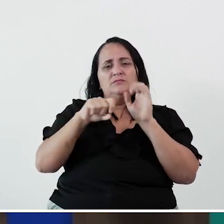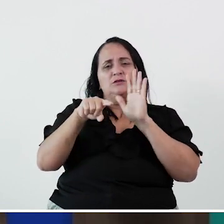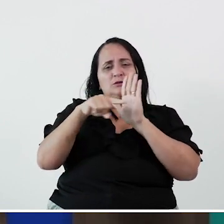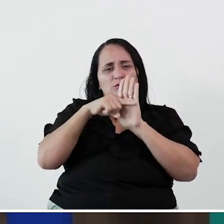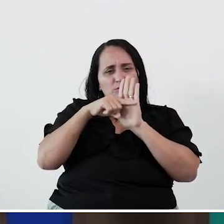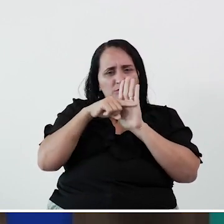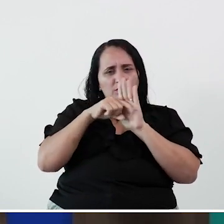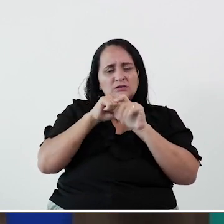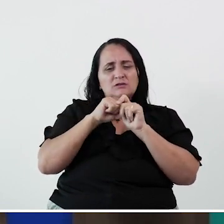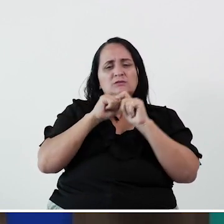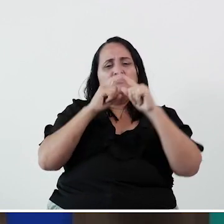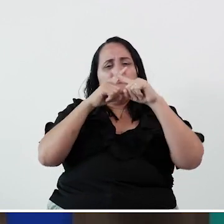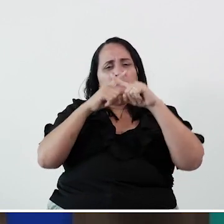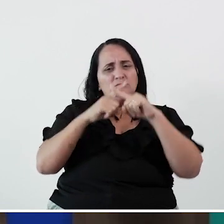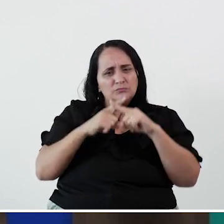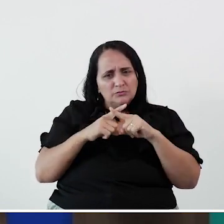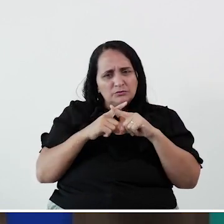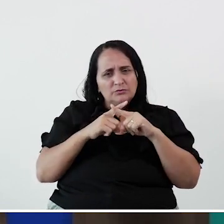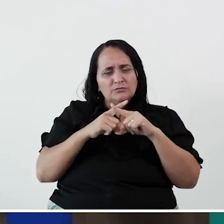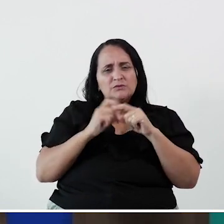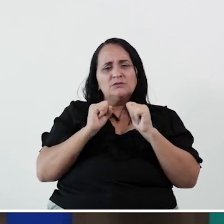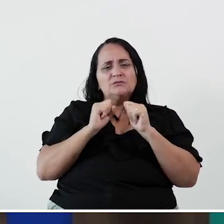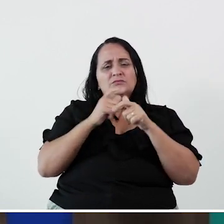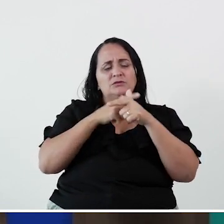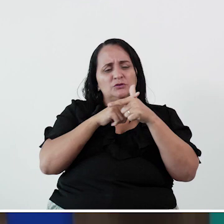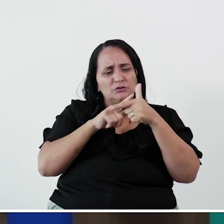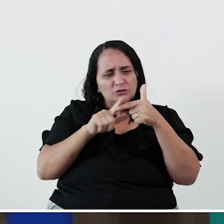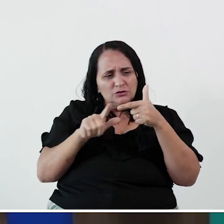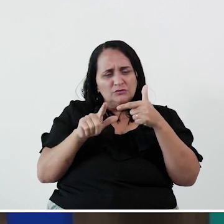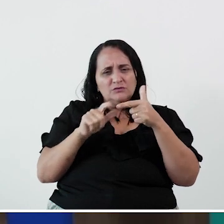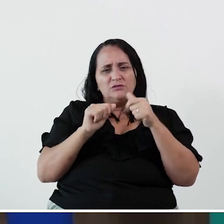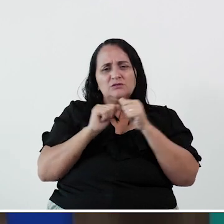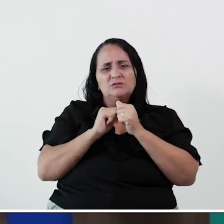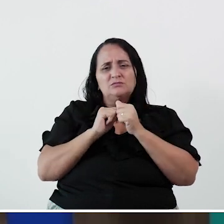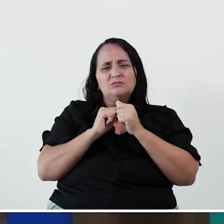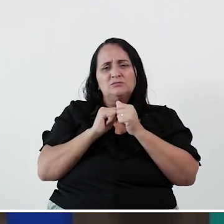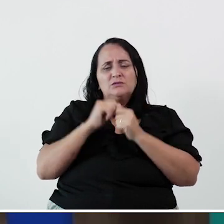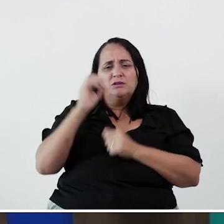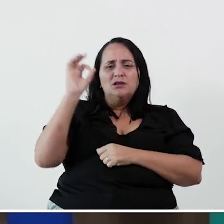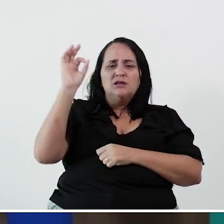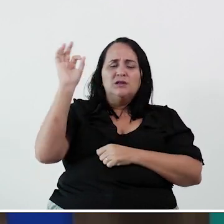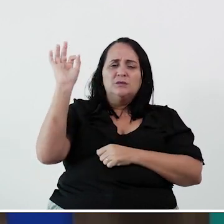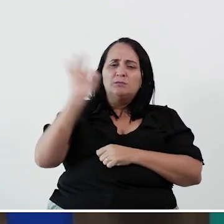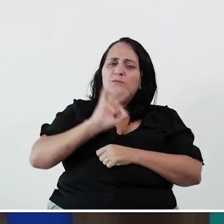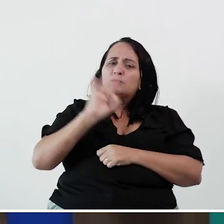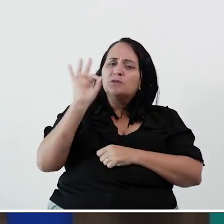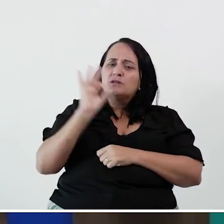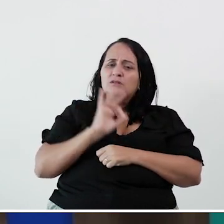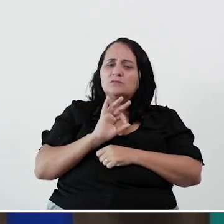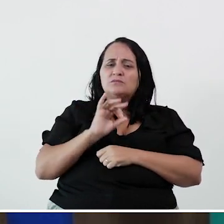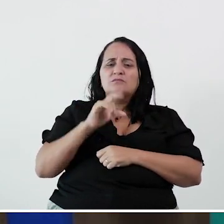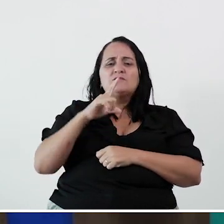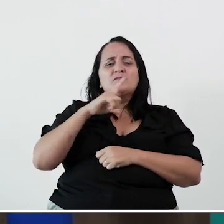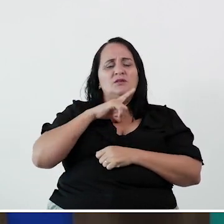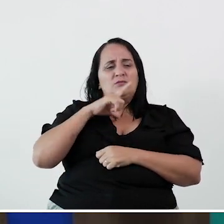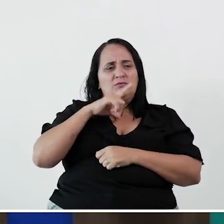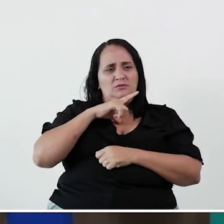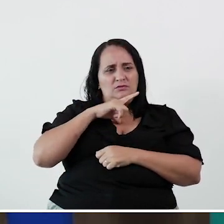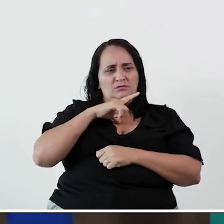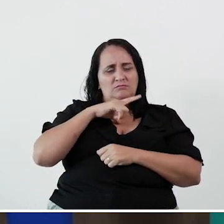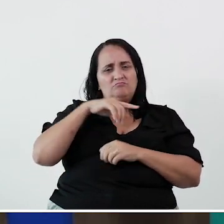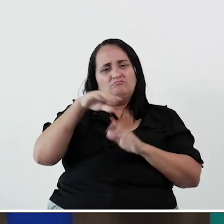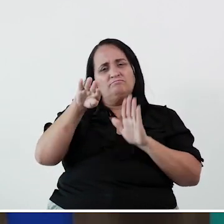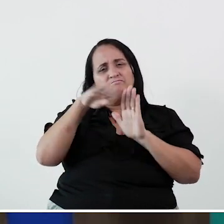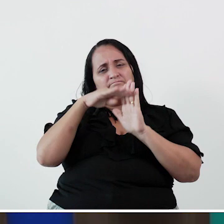subtração, multiplicação, divisão e potenciação juntas, eu tenho a ordem